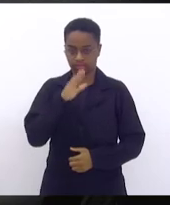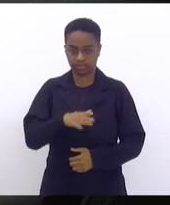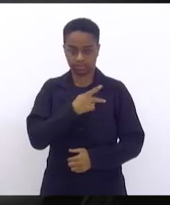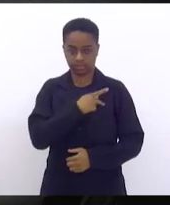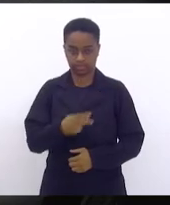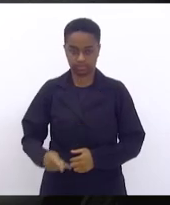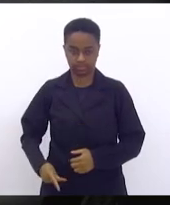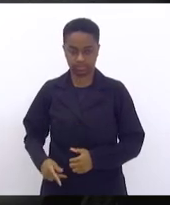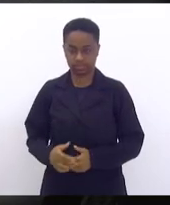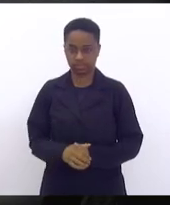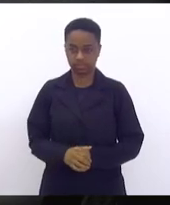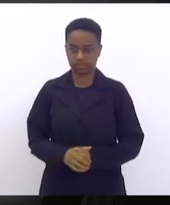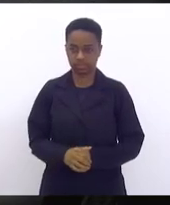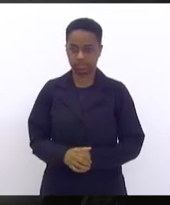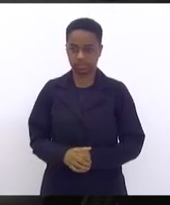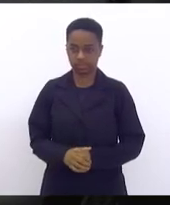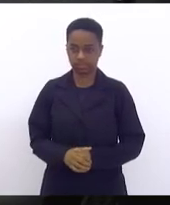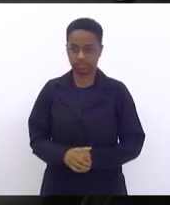Malafaia.